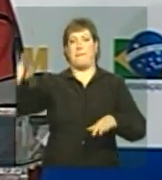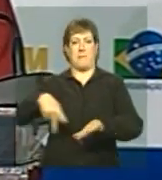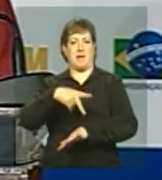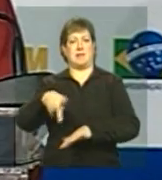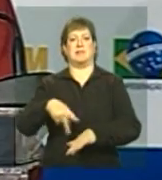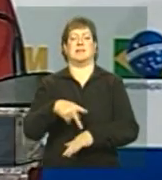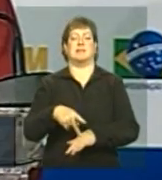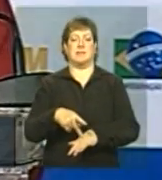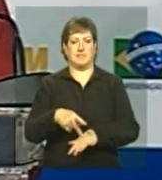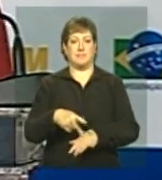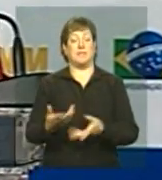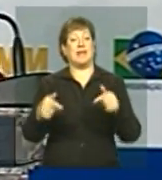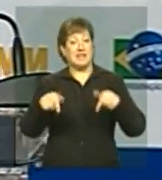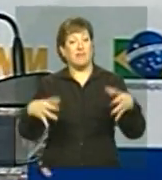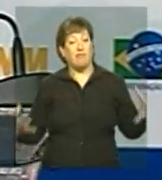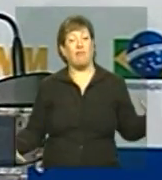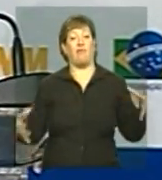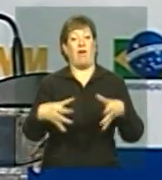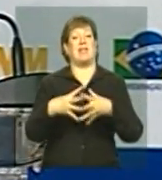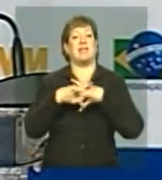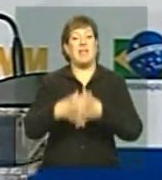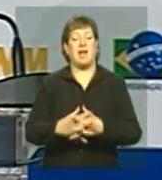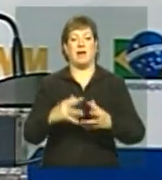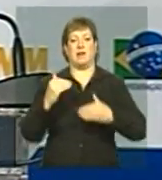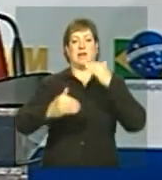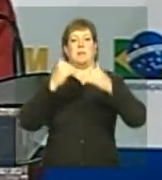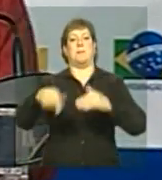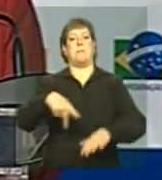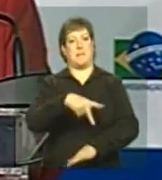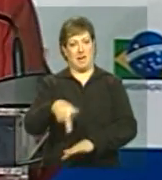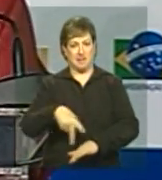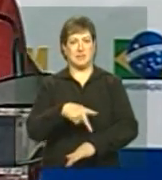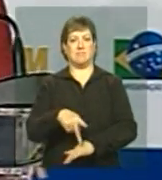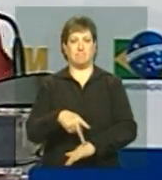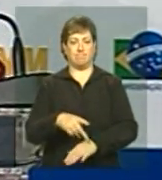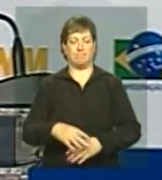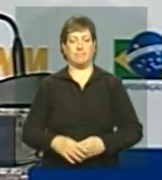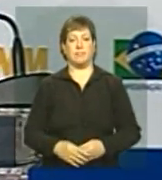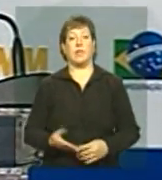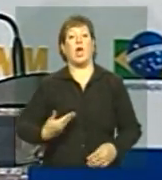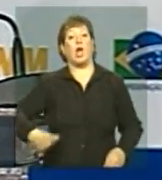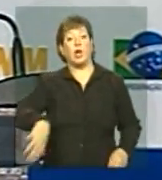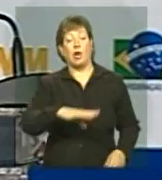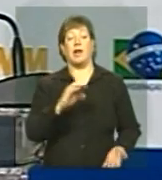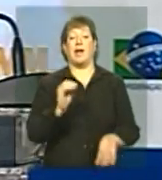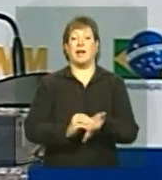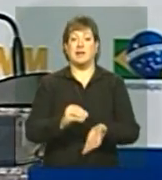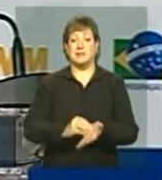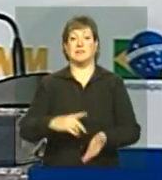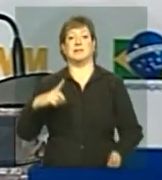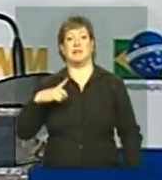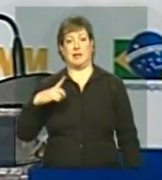isso compromete o crescimento do país. Nós temos ainda,